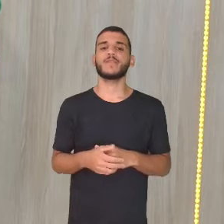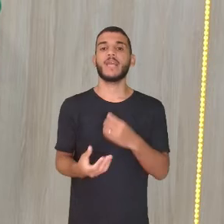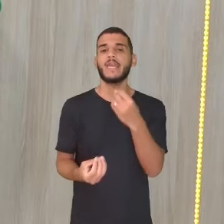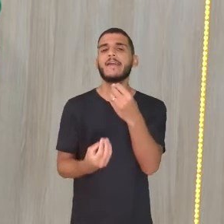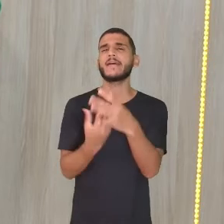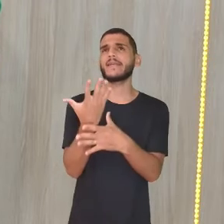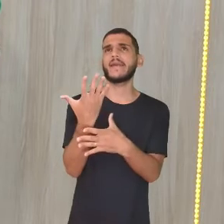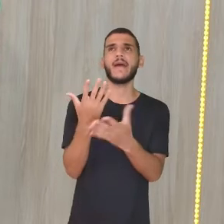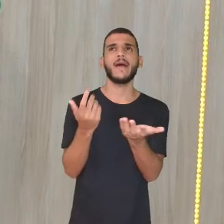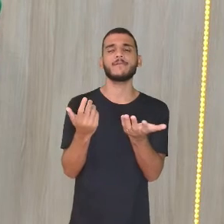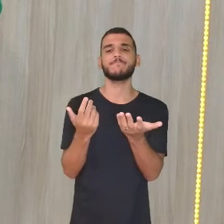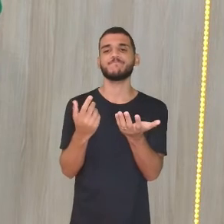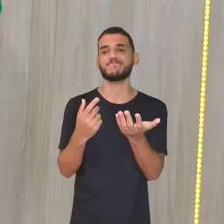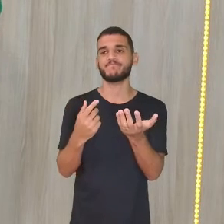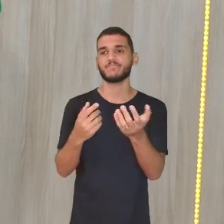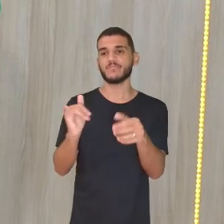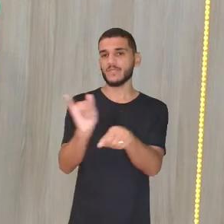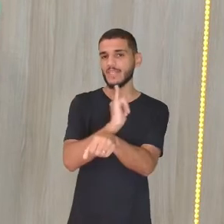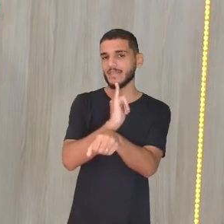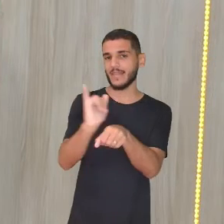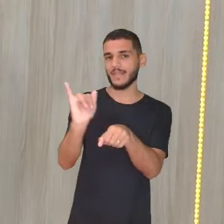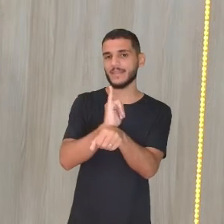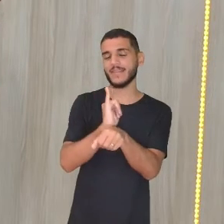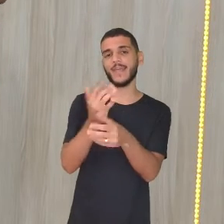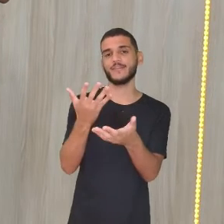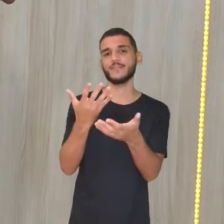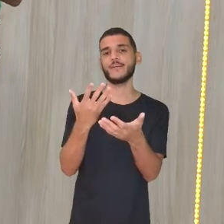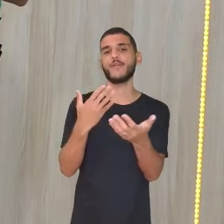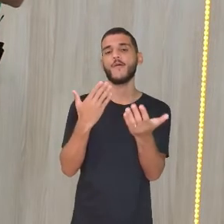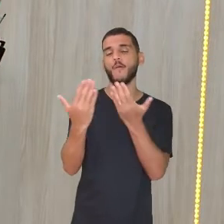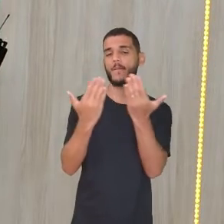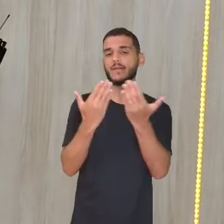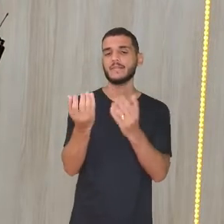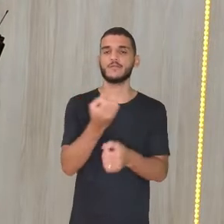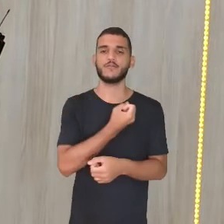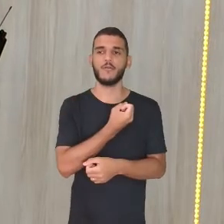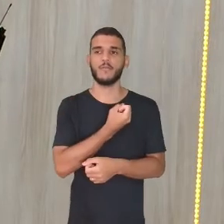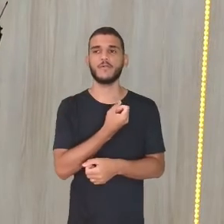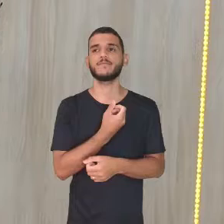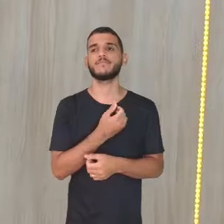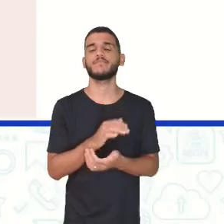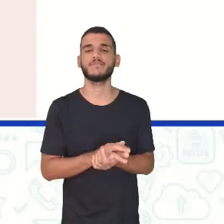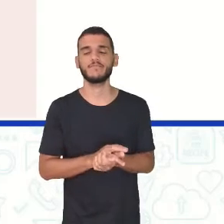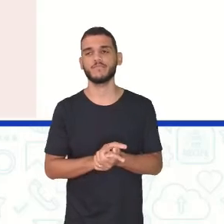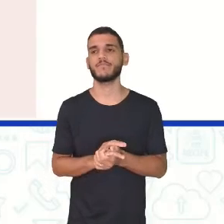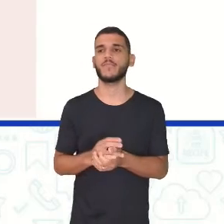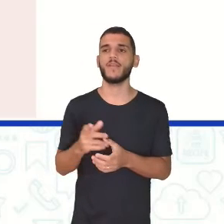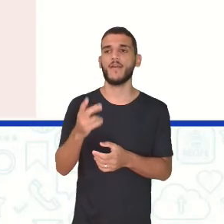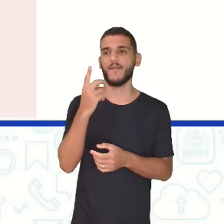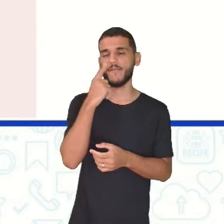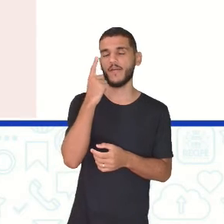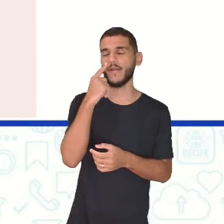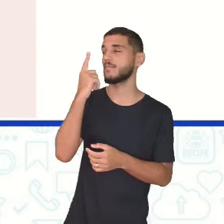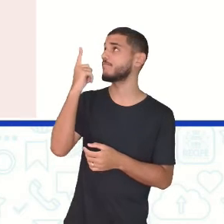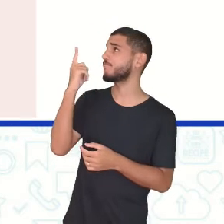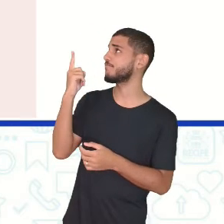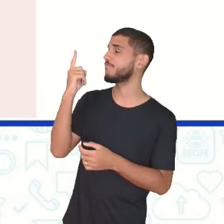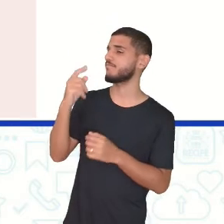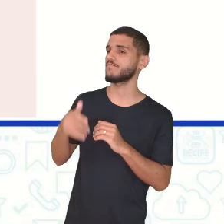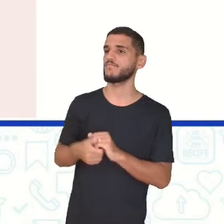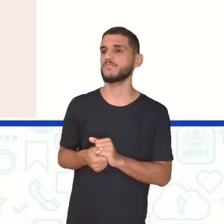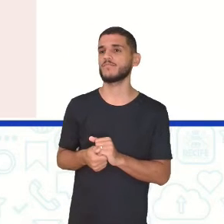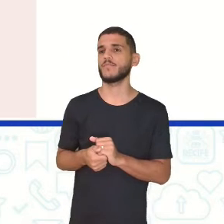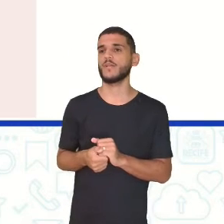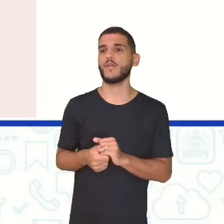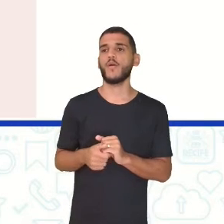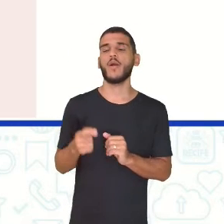de aproximações em relação aos números, beleza? Pensa comigo, bota a tela cheia aí, pai, por favor. Quando eu resolvi